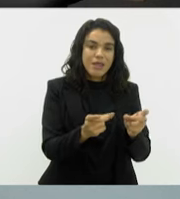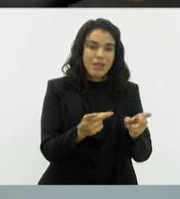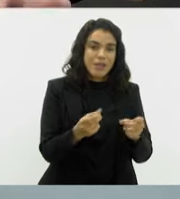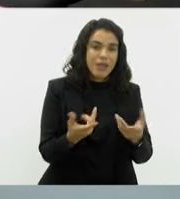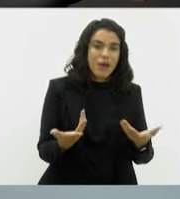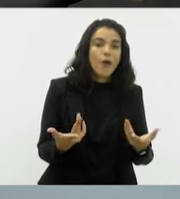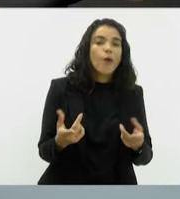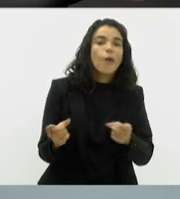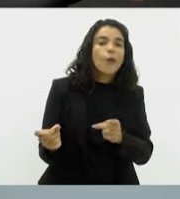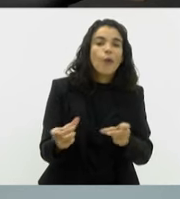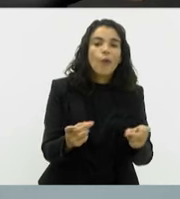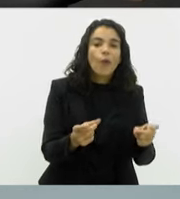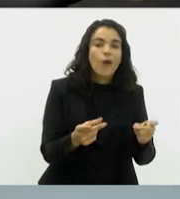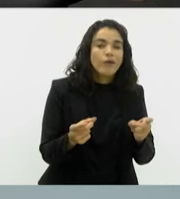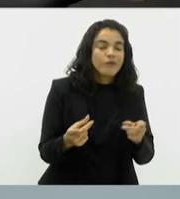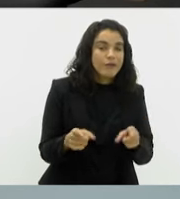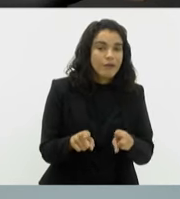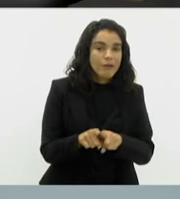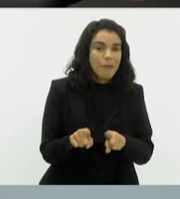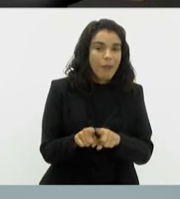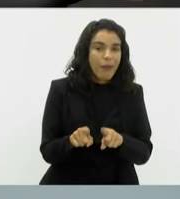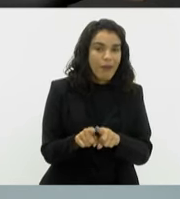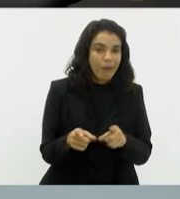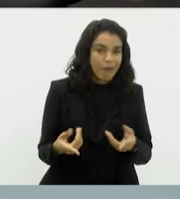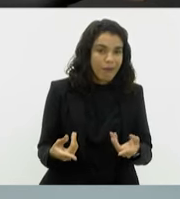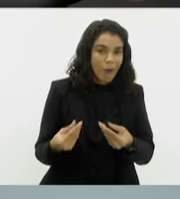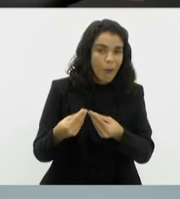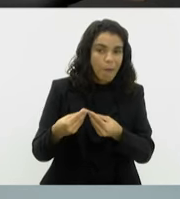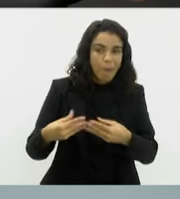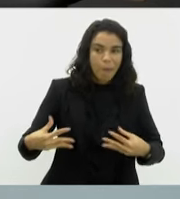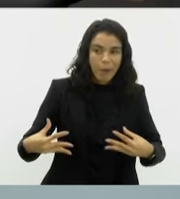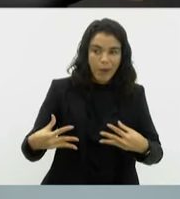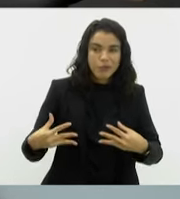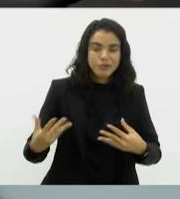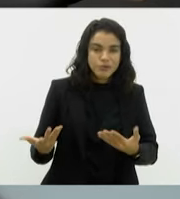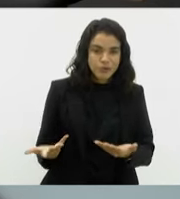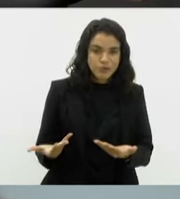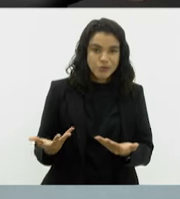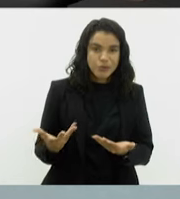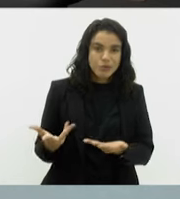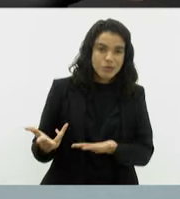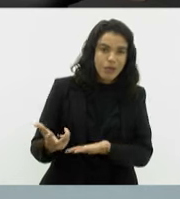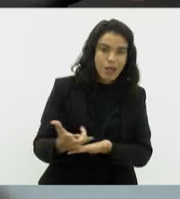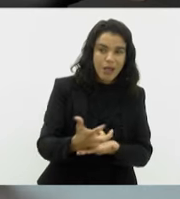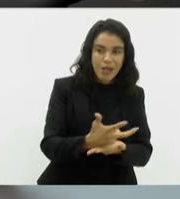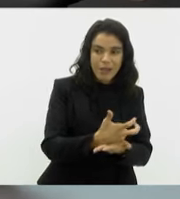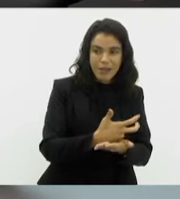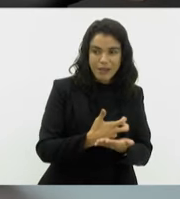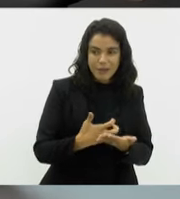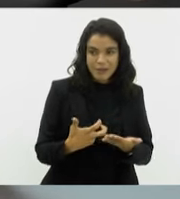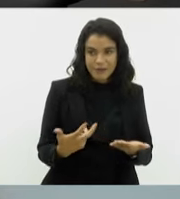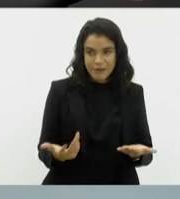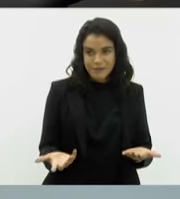nem da perda que teremos de arrecadação.